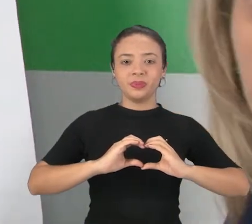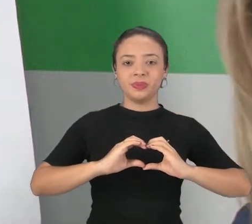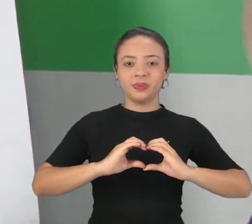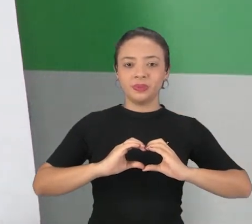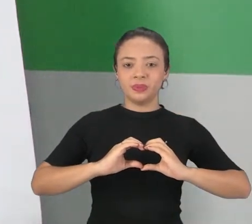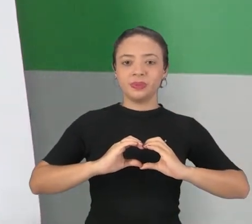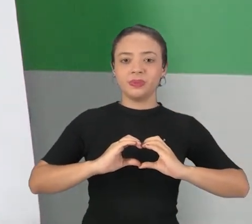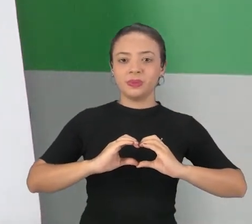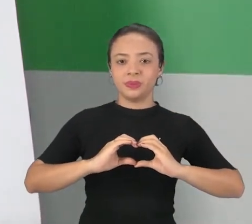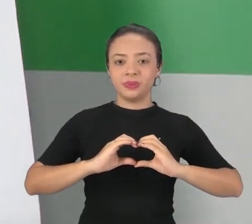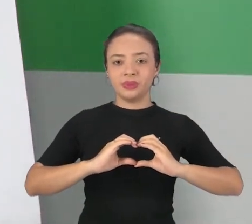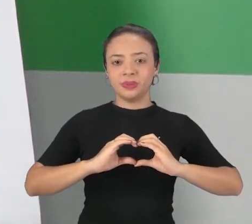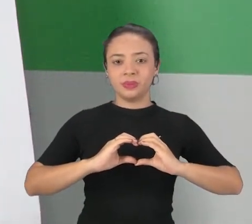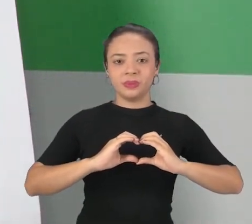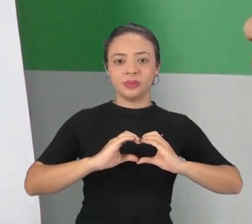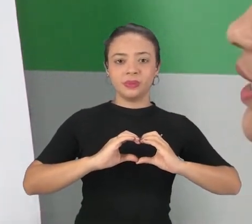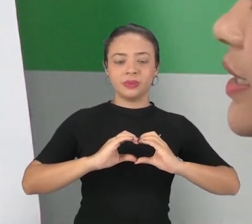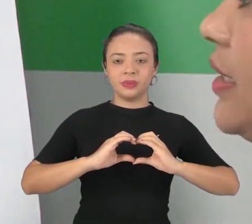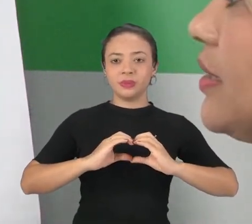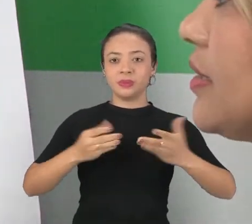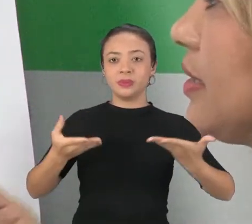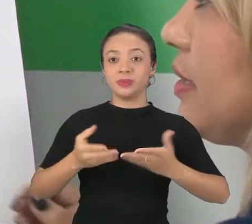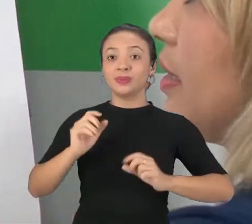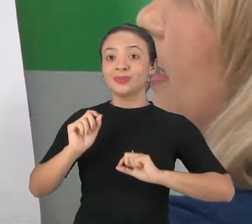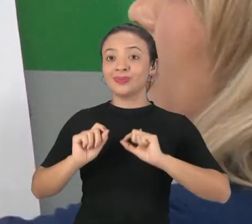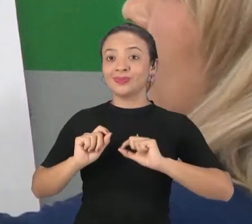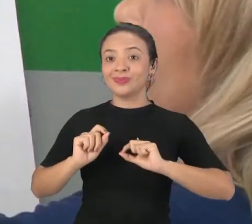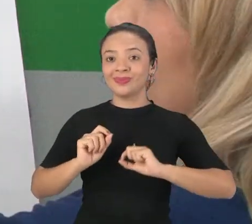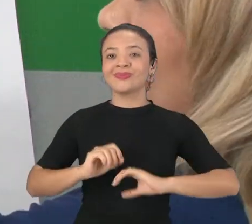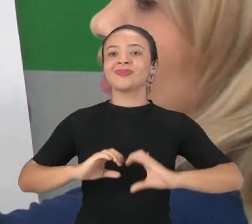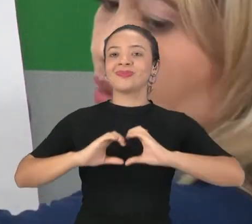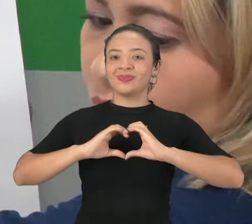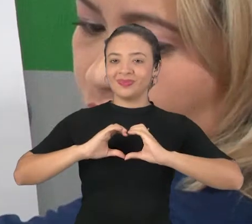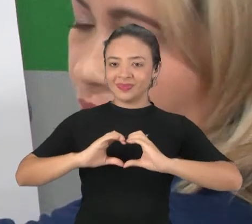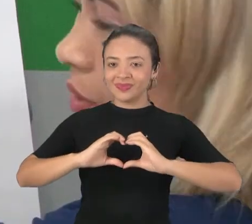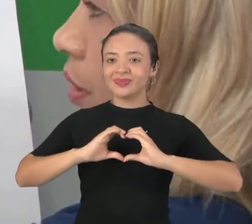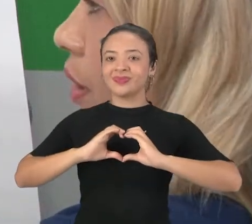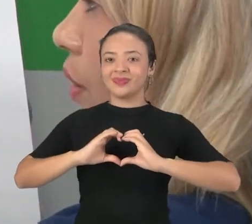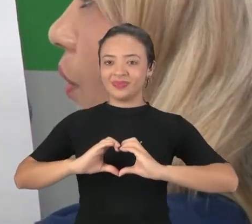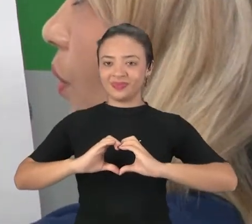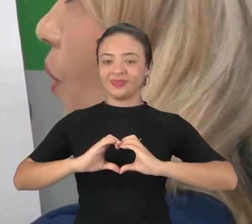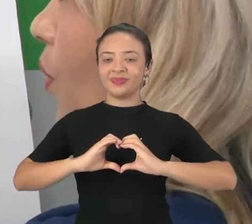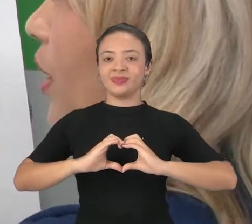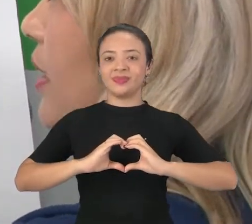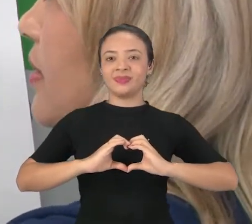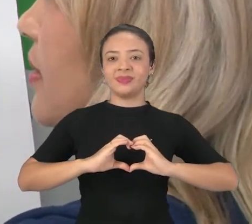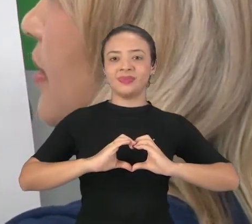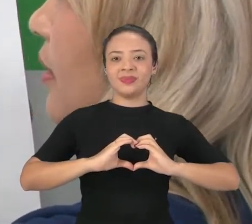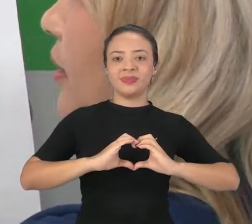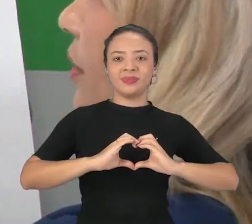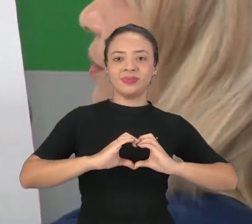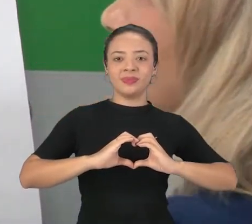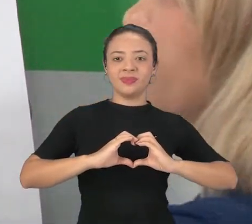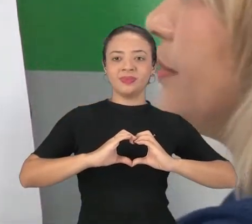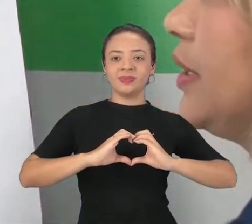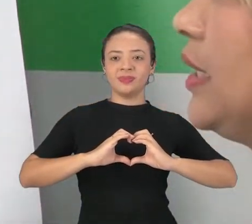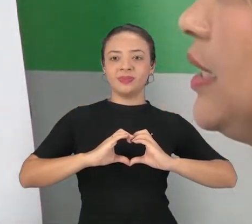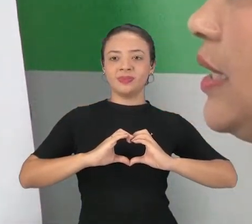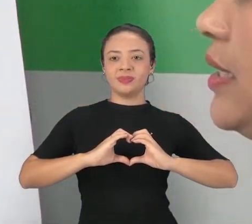tudo bem mas o que crianças mais um coração